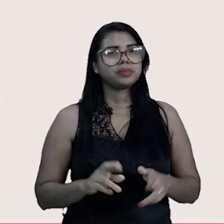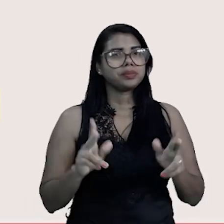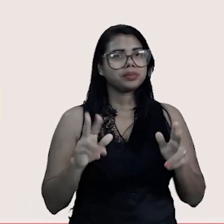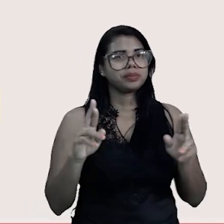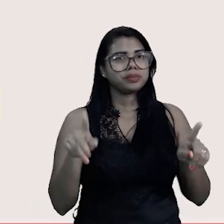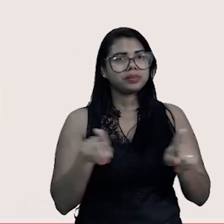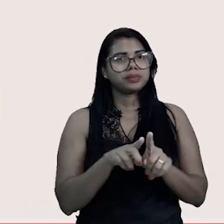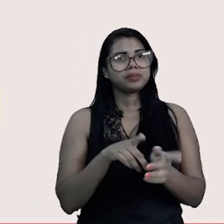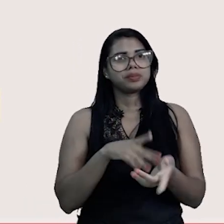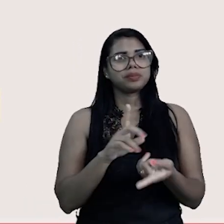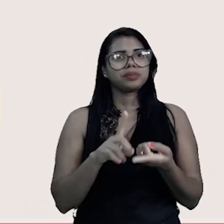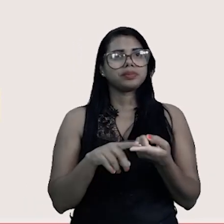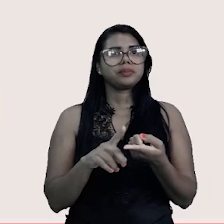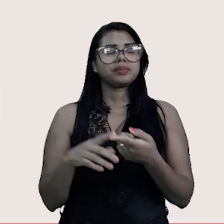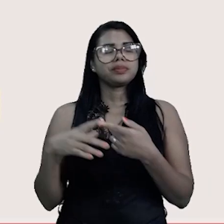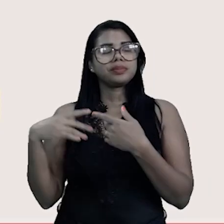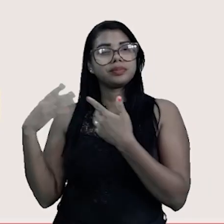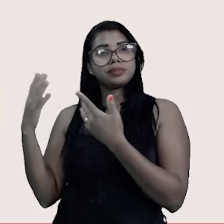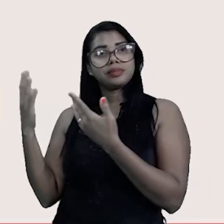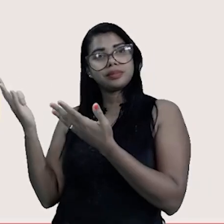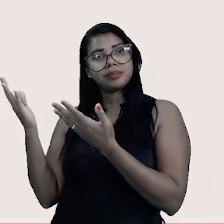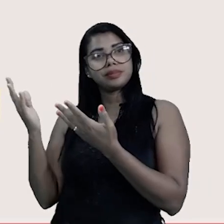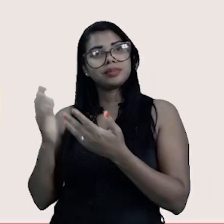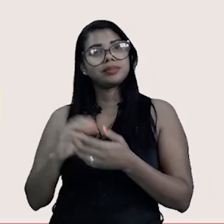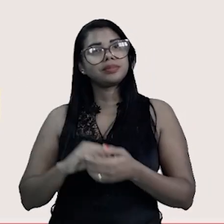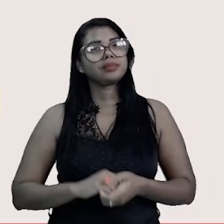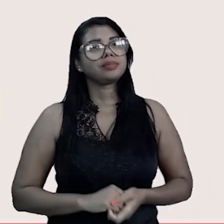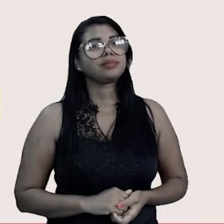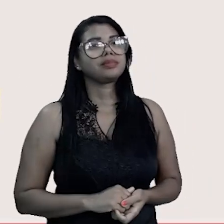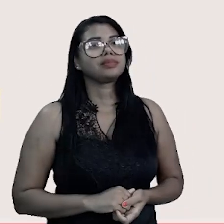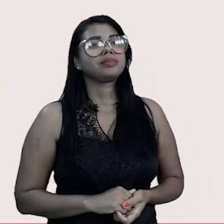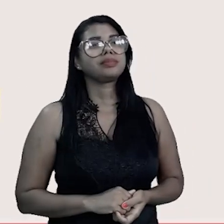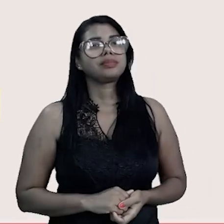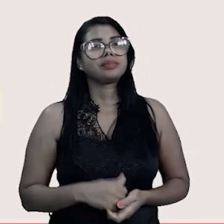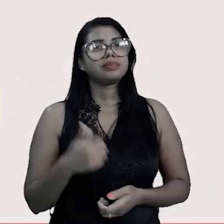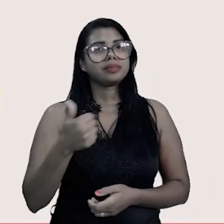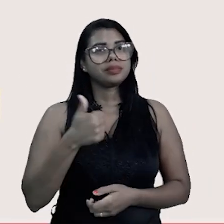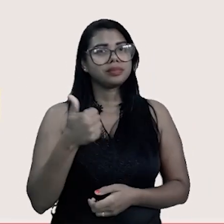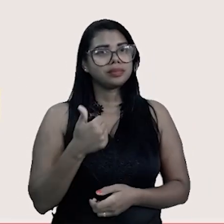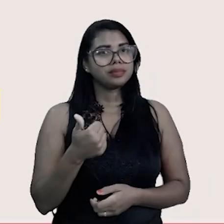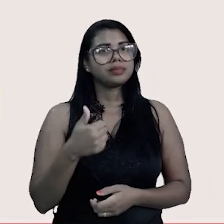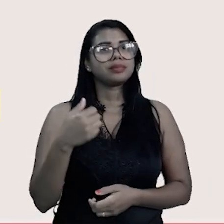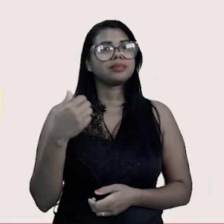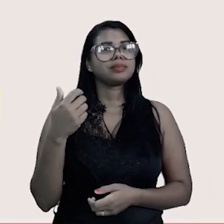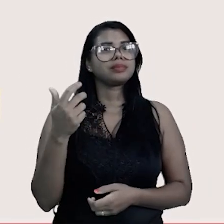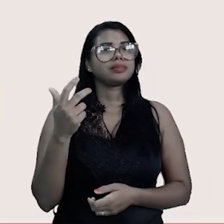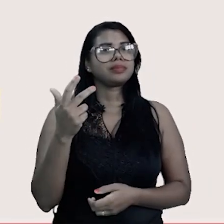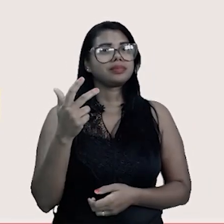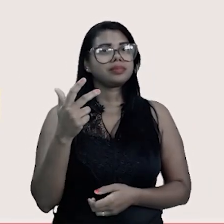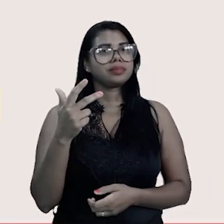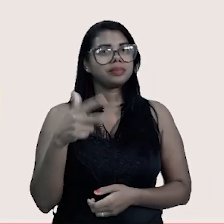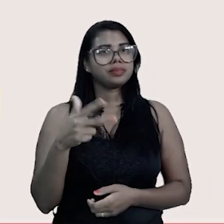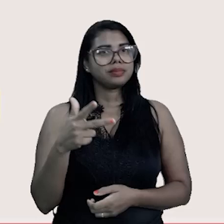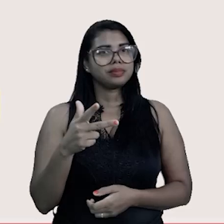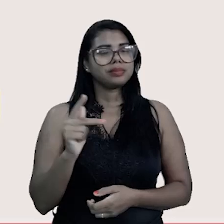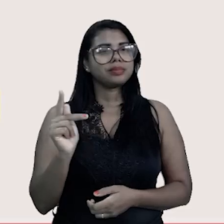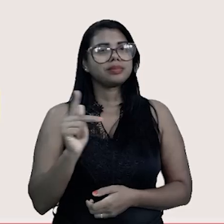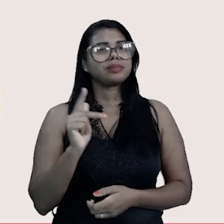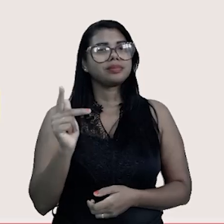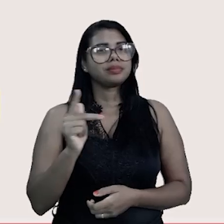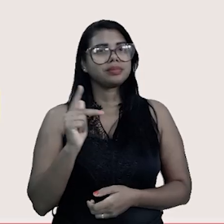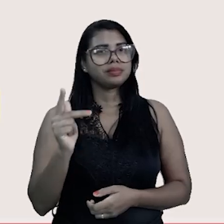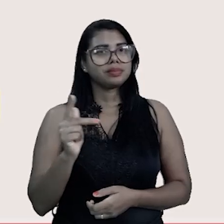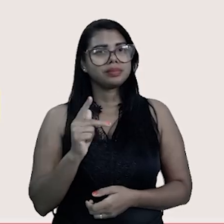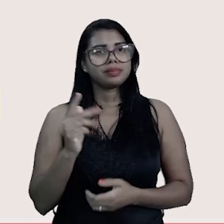é? De pessoa, primeira e terceira. Então, essa diferença aqui, ó, é a chamada